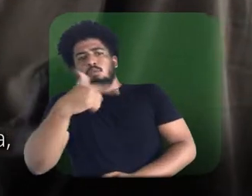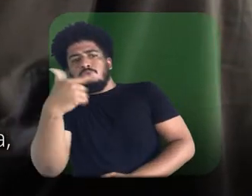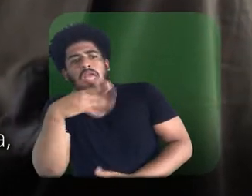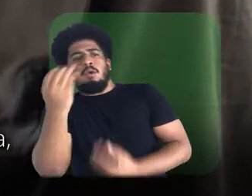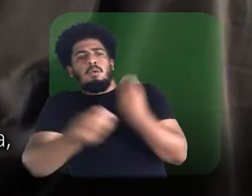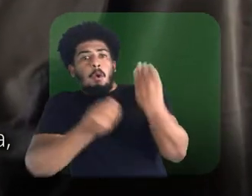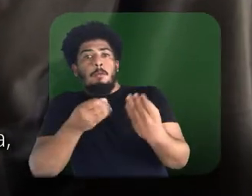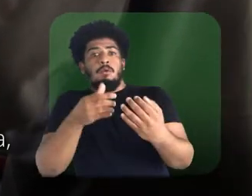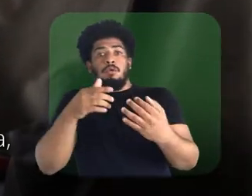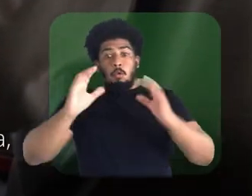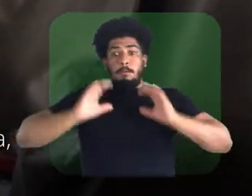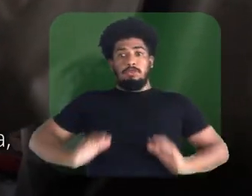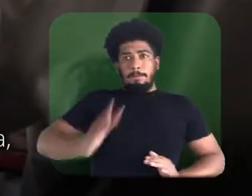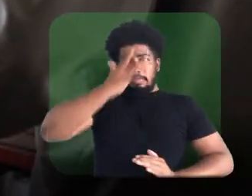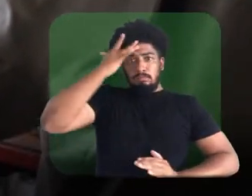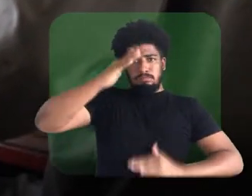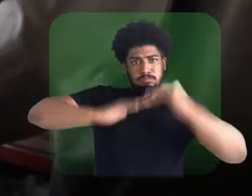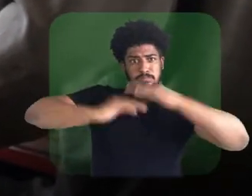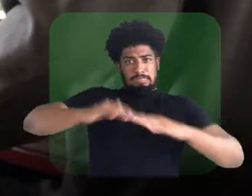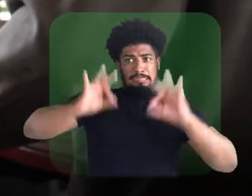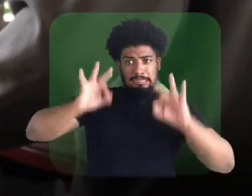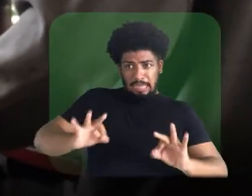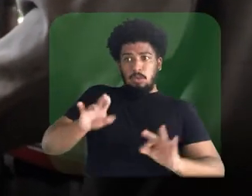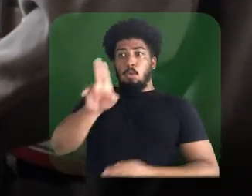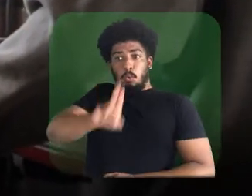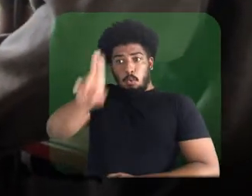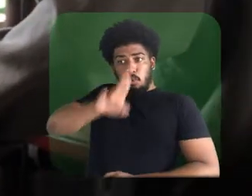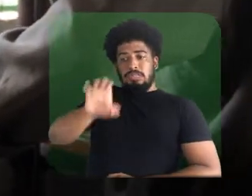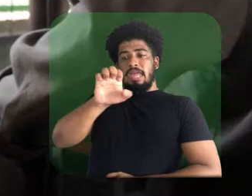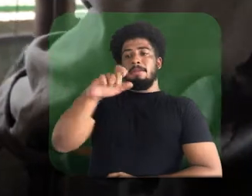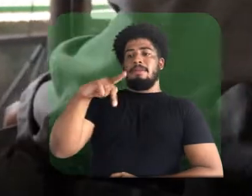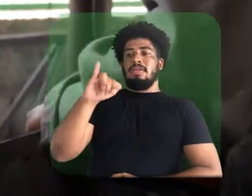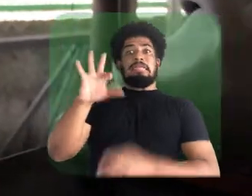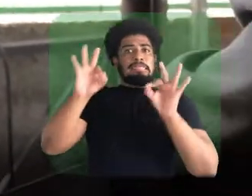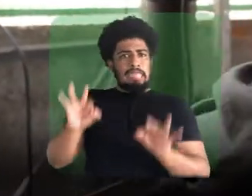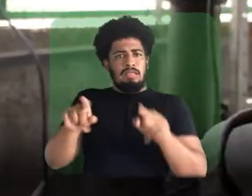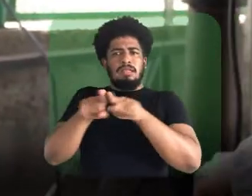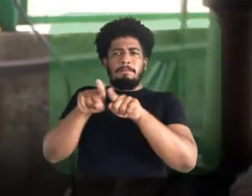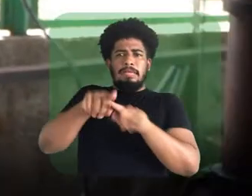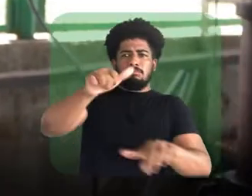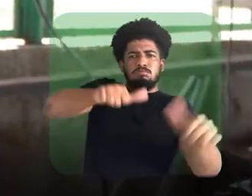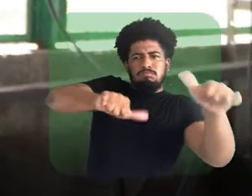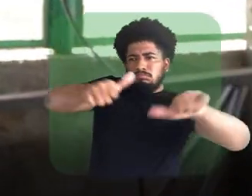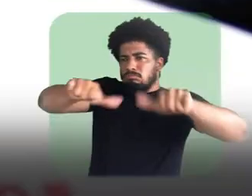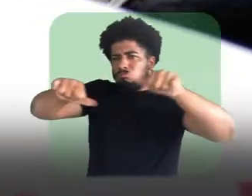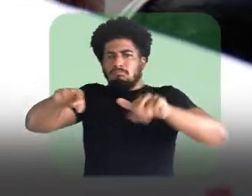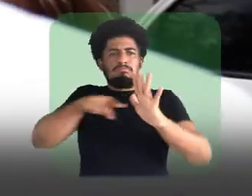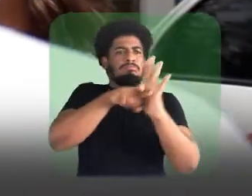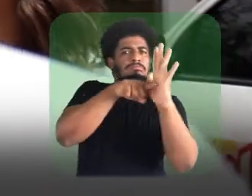insegura, algum ato inseguro do colaborador, né? Se o colaborador está utilizando o EPI de maneira correta.